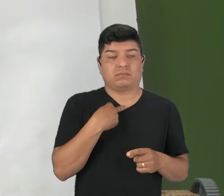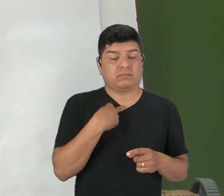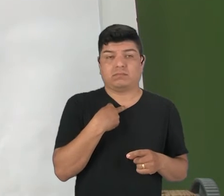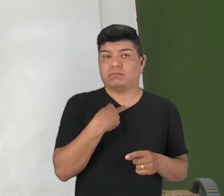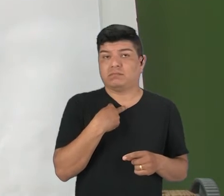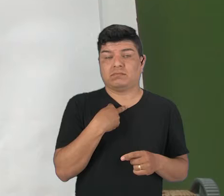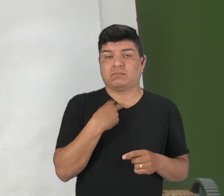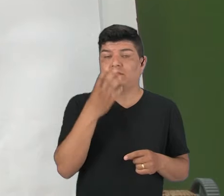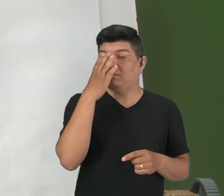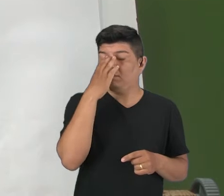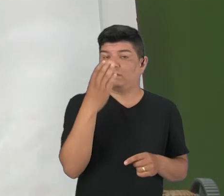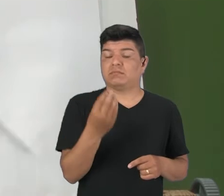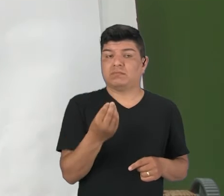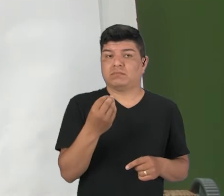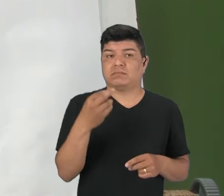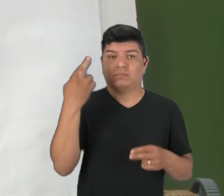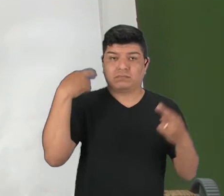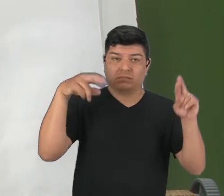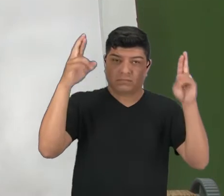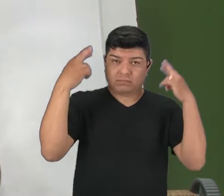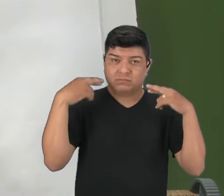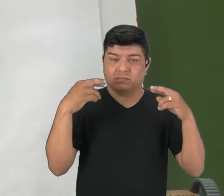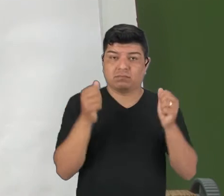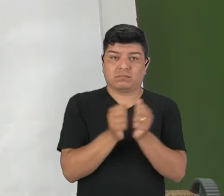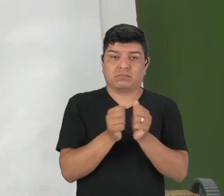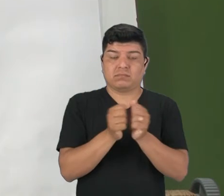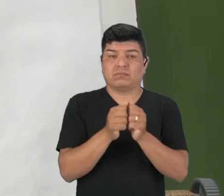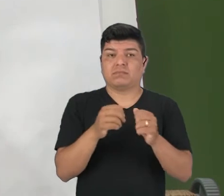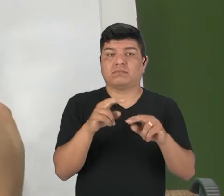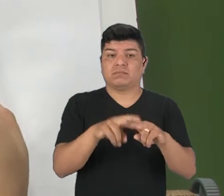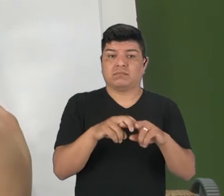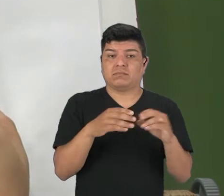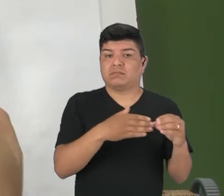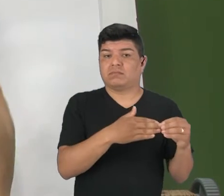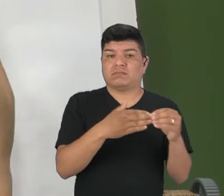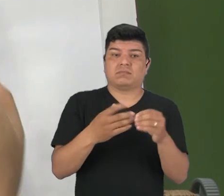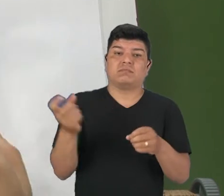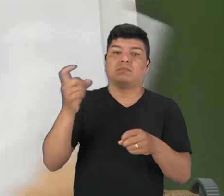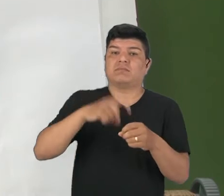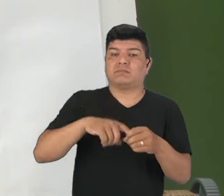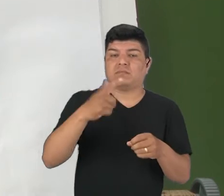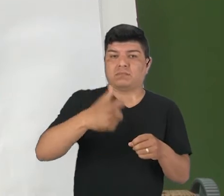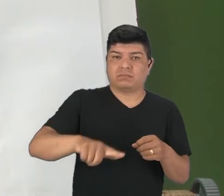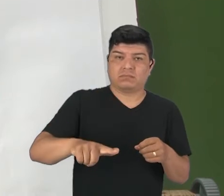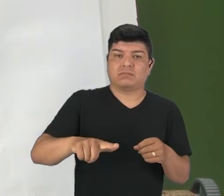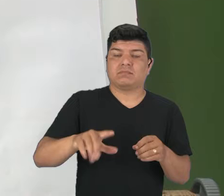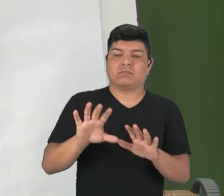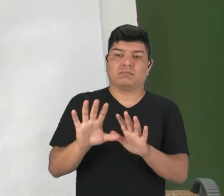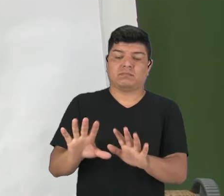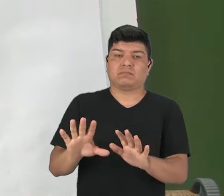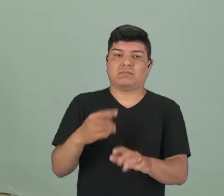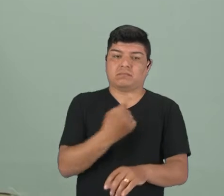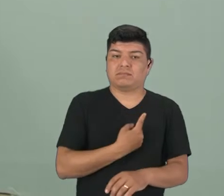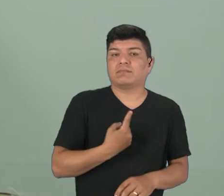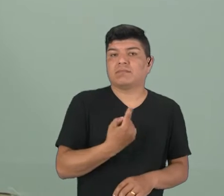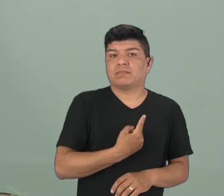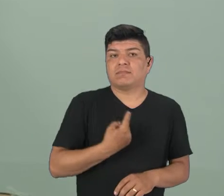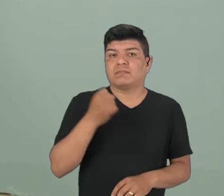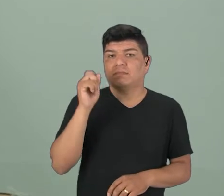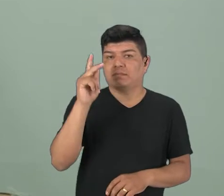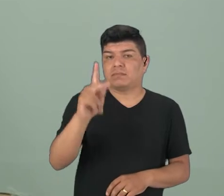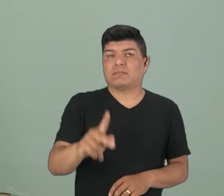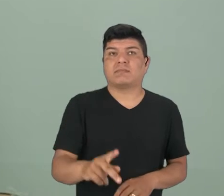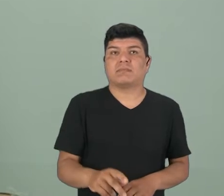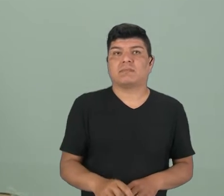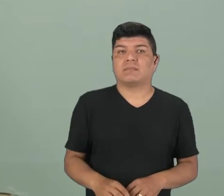deixar o lobo e a cabra junto. Por isso que ele traz um, depois volta de novo com o outro para não deixar eles sozinhos, tá